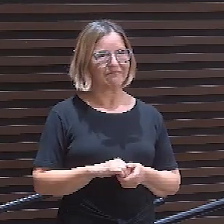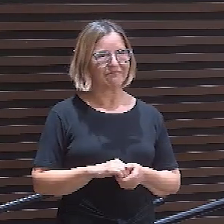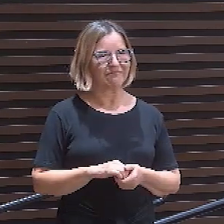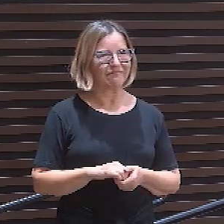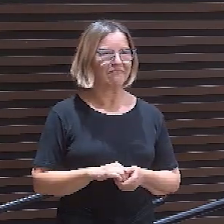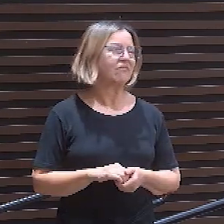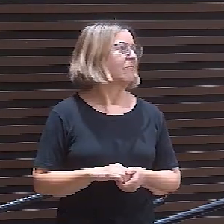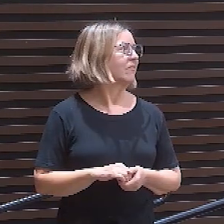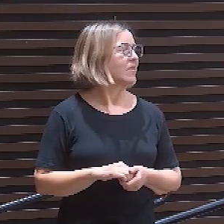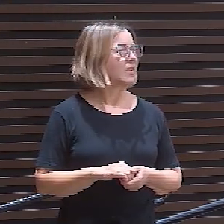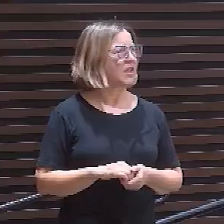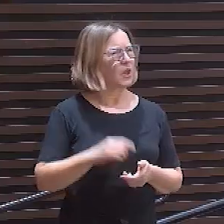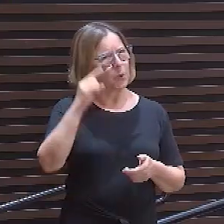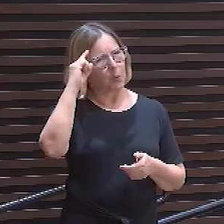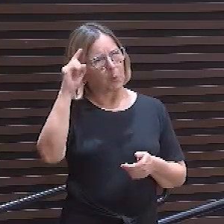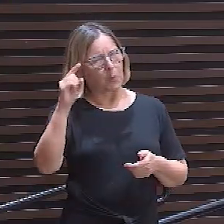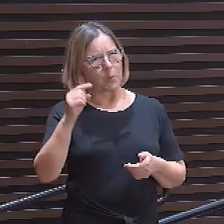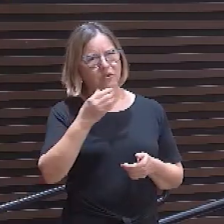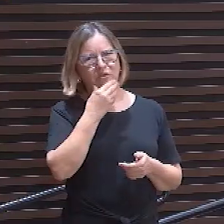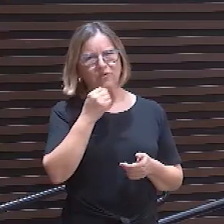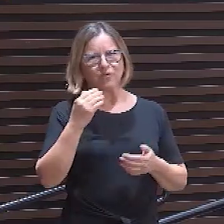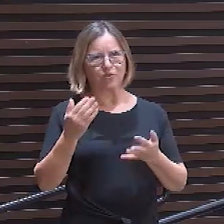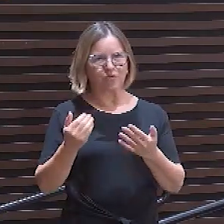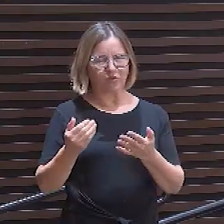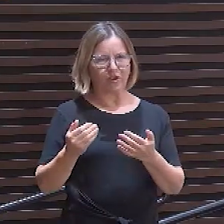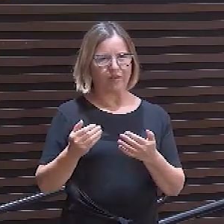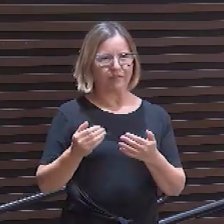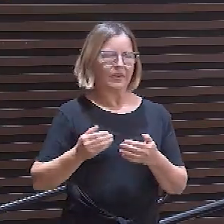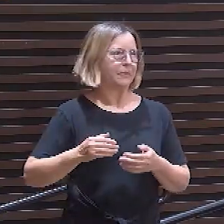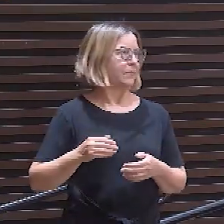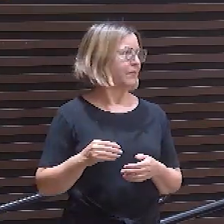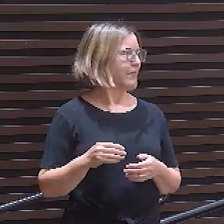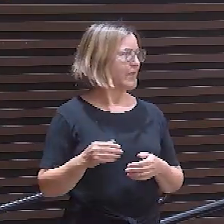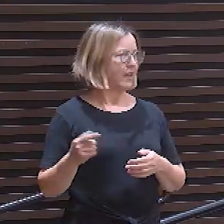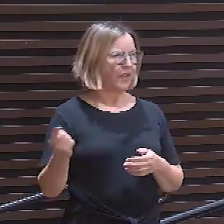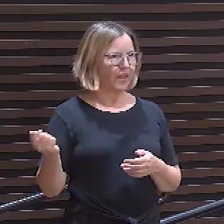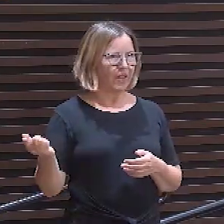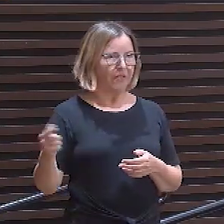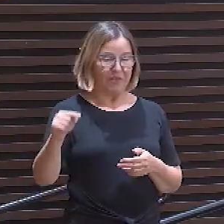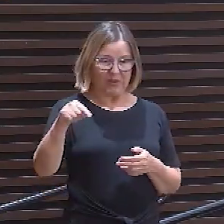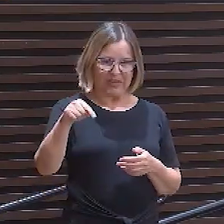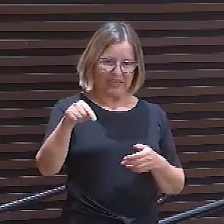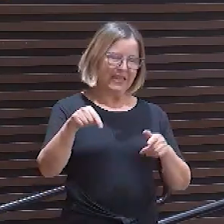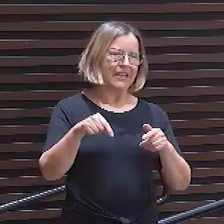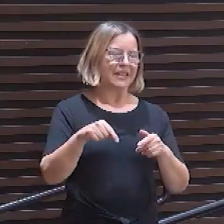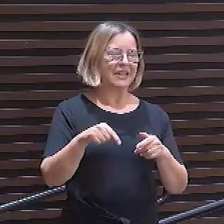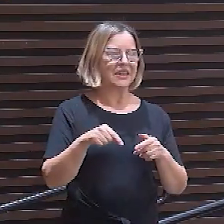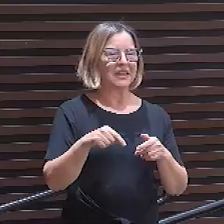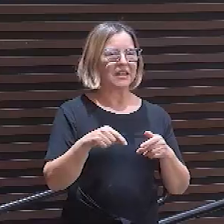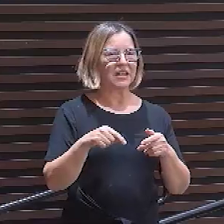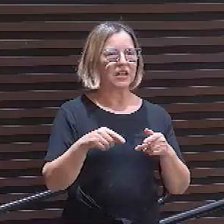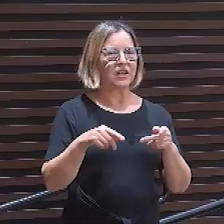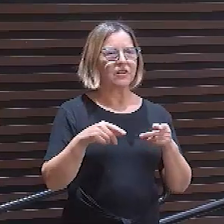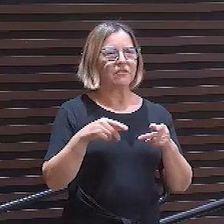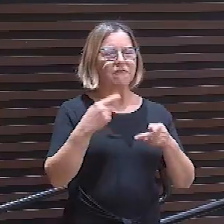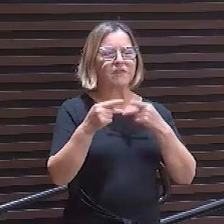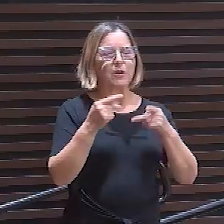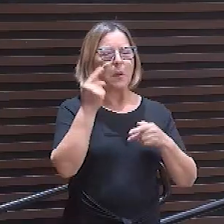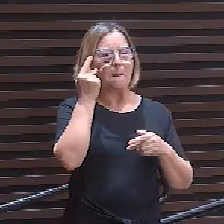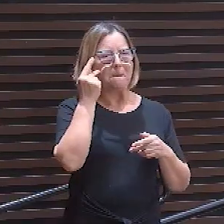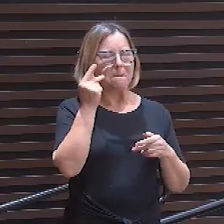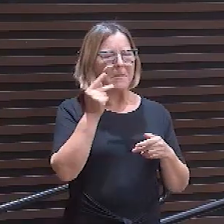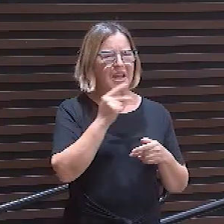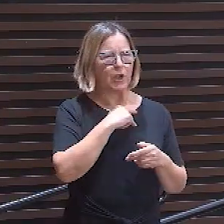Um dia um moço chegou para o pastor Abuchaim aqui nesse cantinho. Assim, pastor Abuchaim, o diabo está me